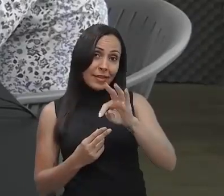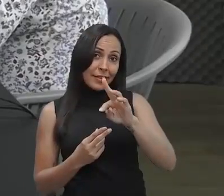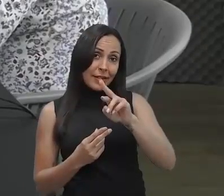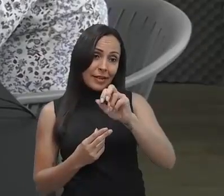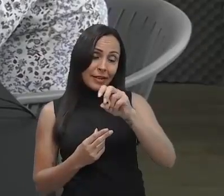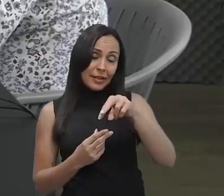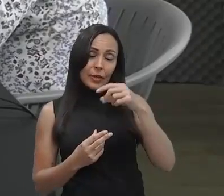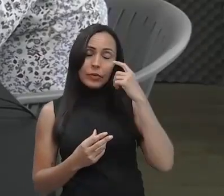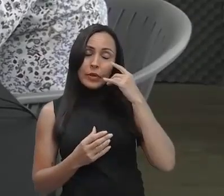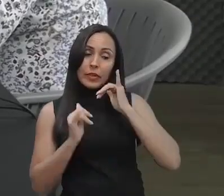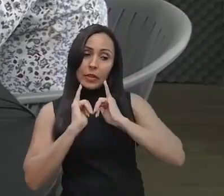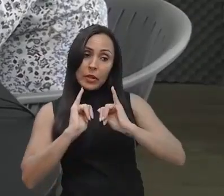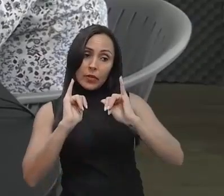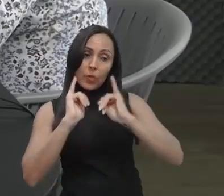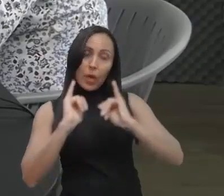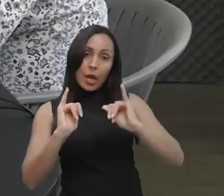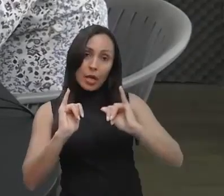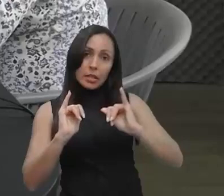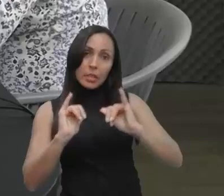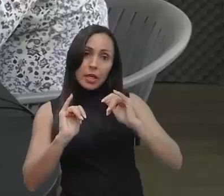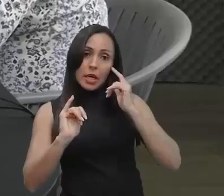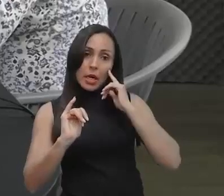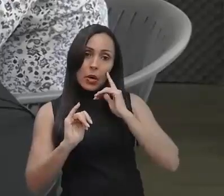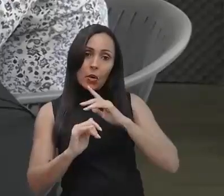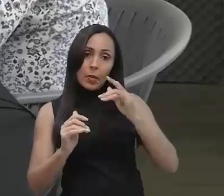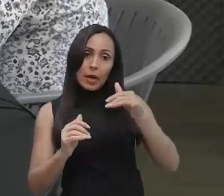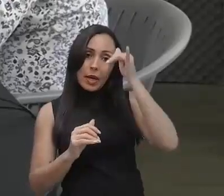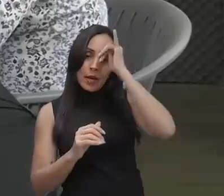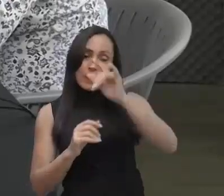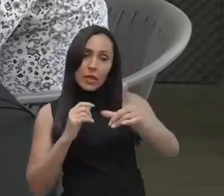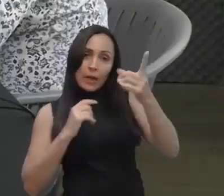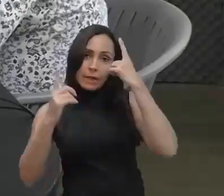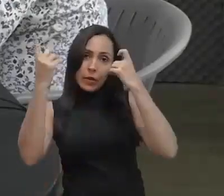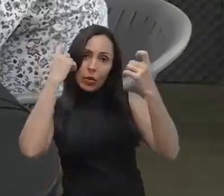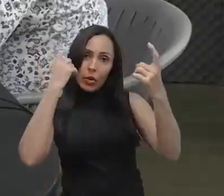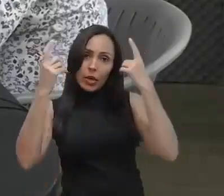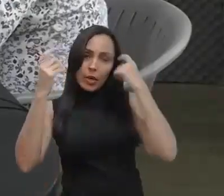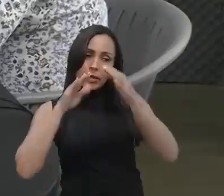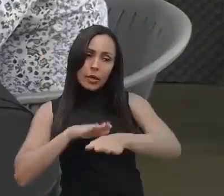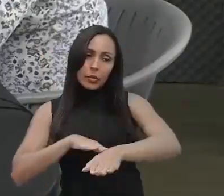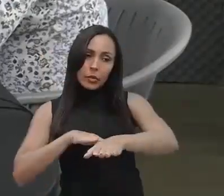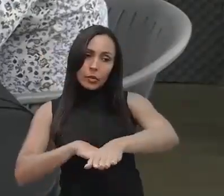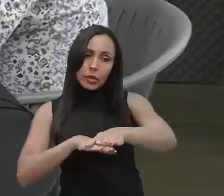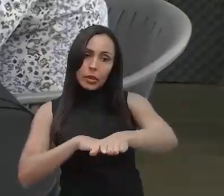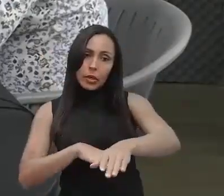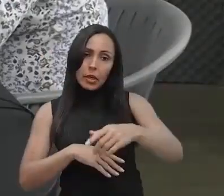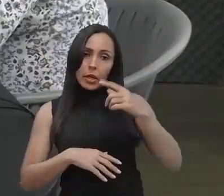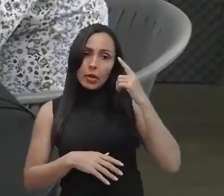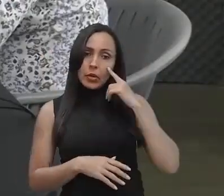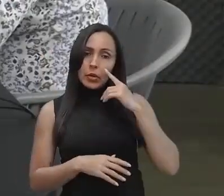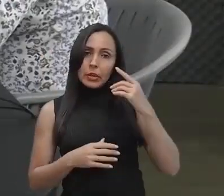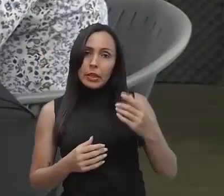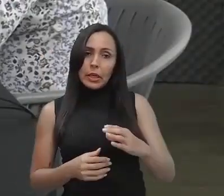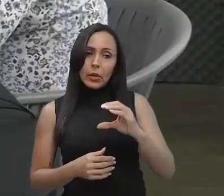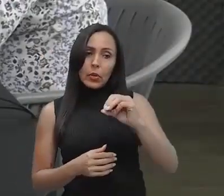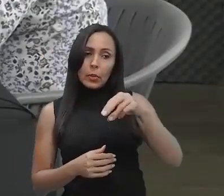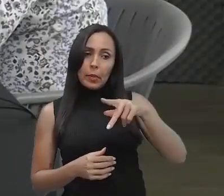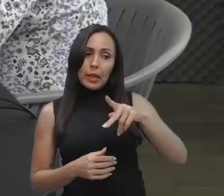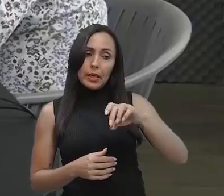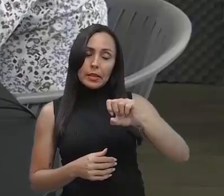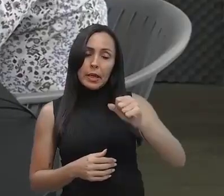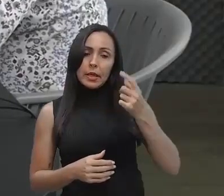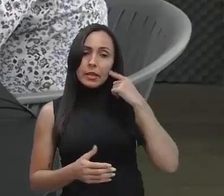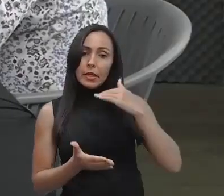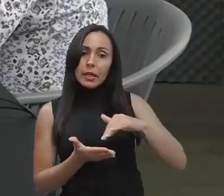eh combate a violência no trânsito com o Detran a gente tem parceria com a Compesa tem parceria com a Secretaria da Mulher os núcleos de